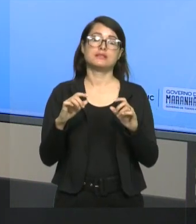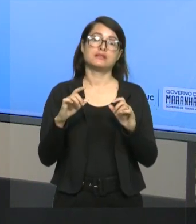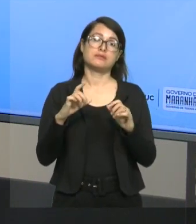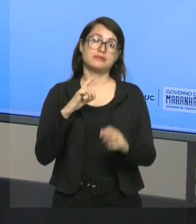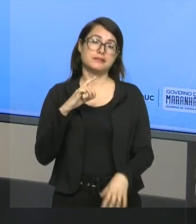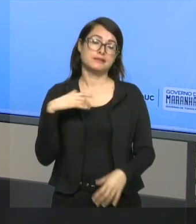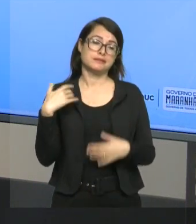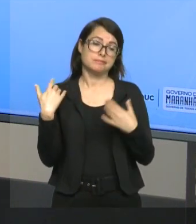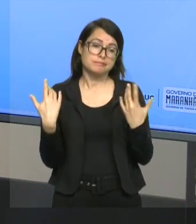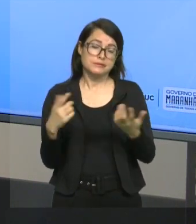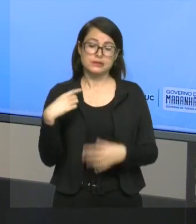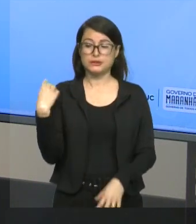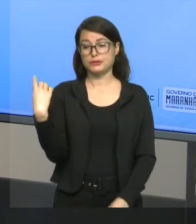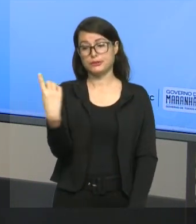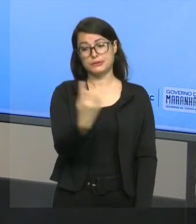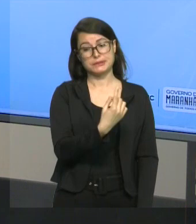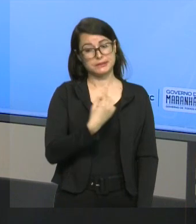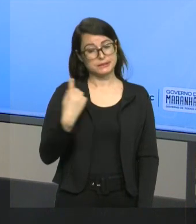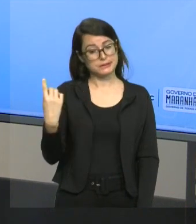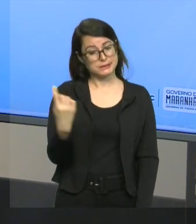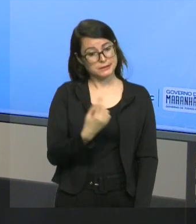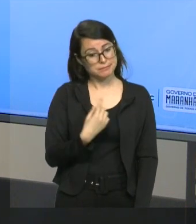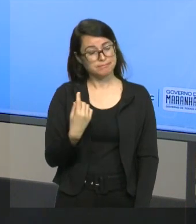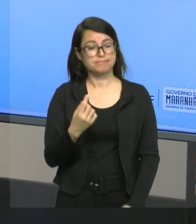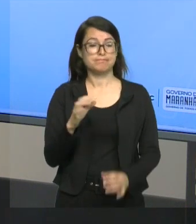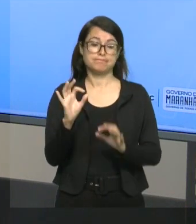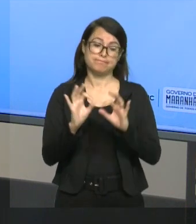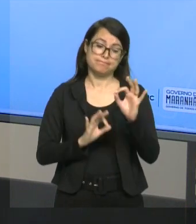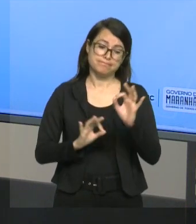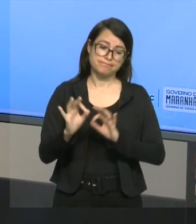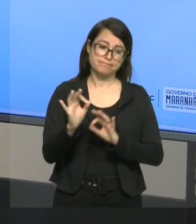vai requerer de nós disciplina,